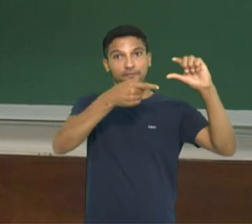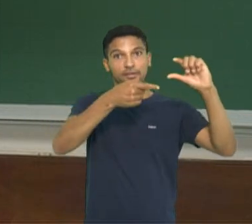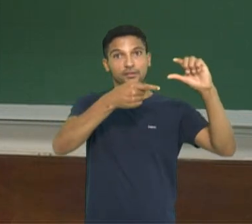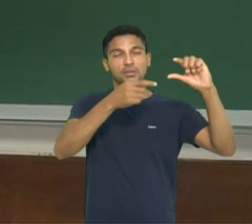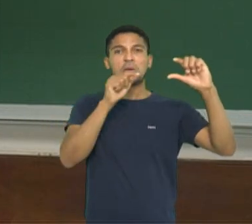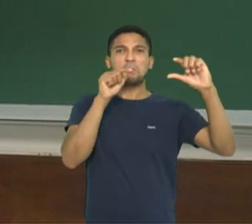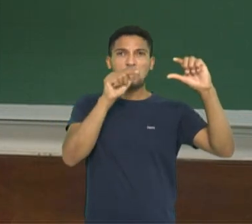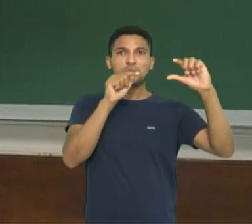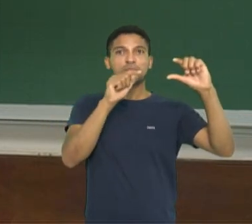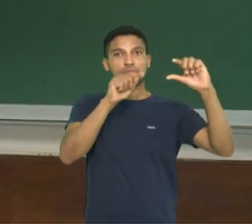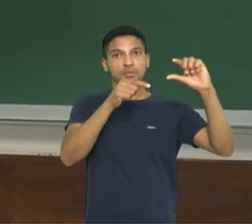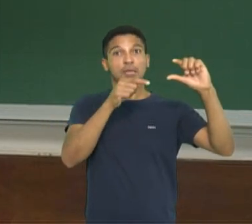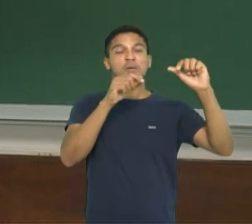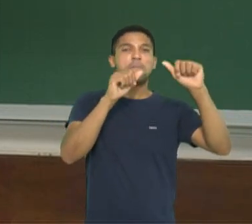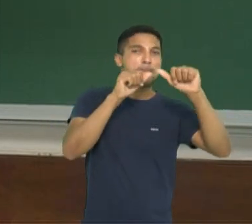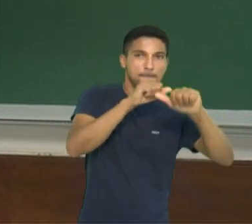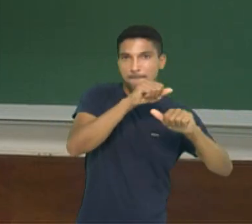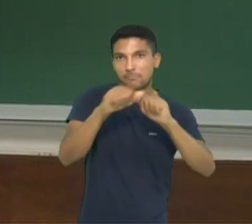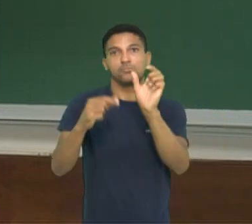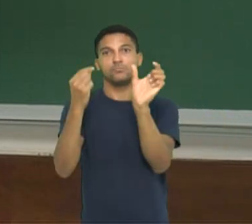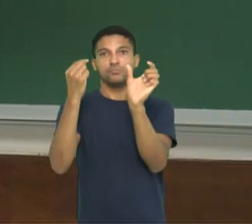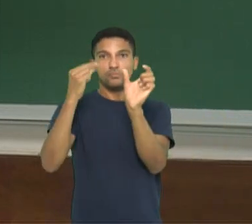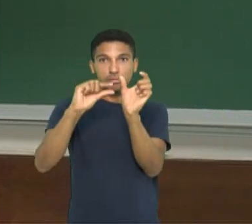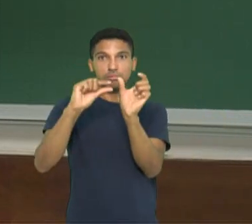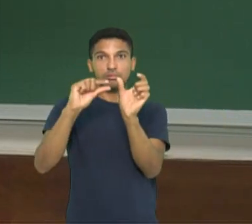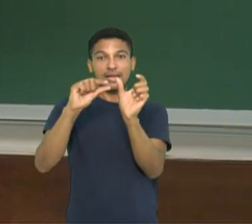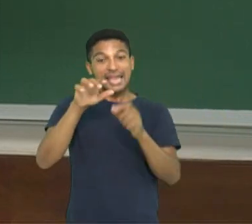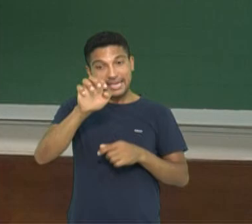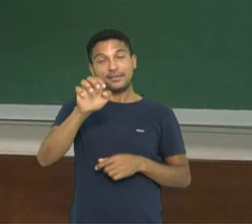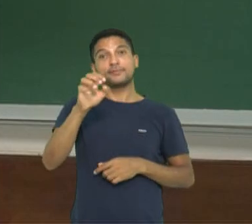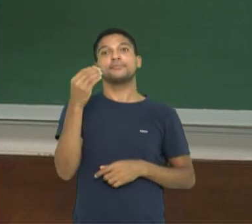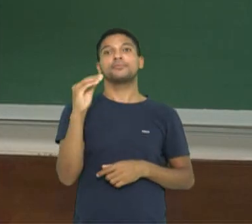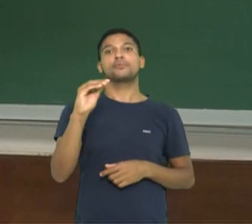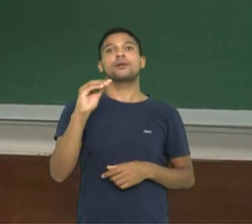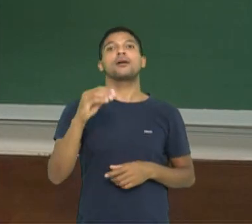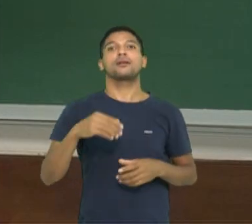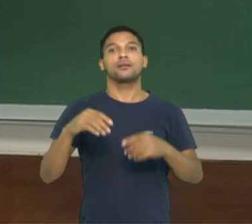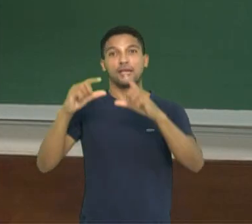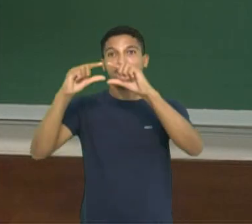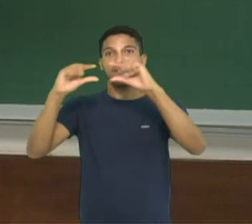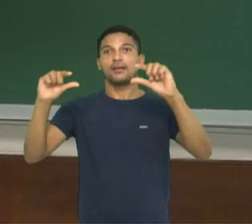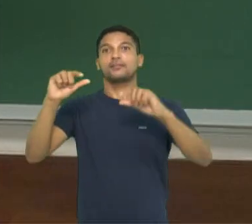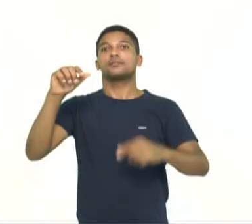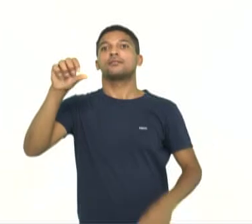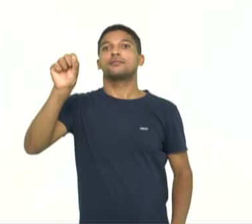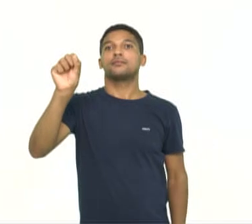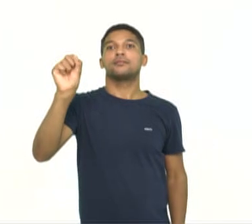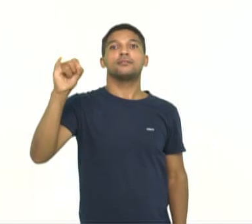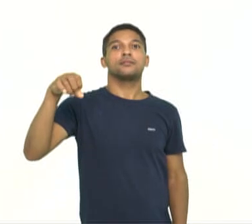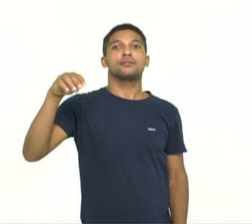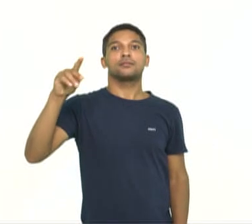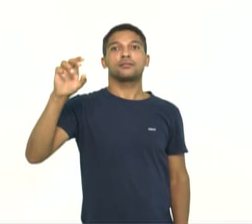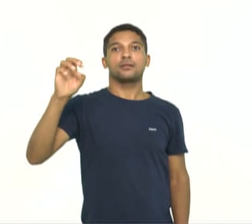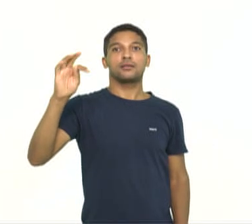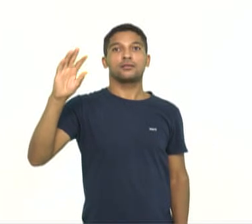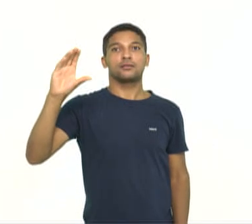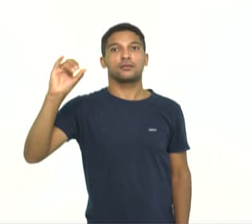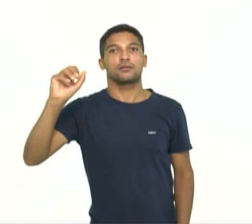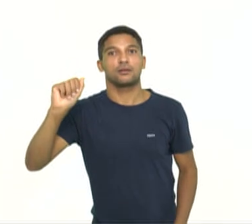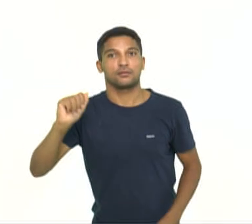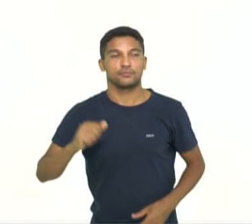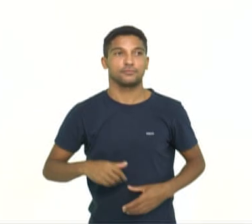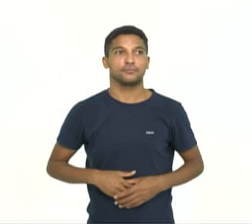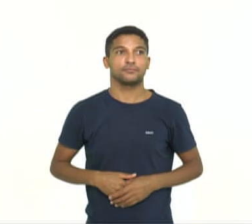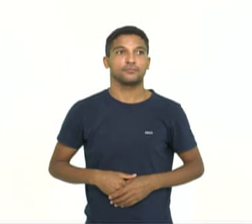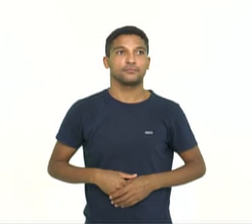mas eu transformei numa sindética por meio da conjunção, do conectivo e, ok? No segundo exemplo, você